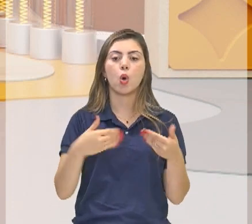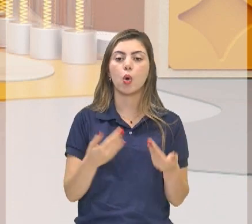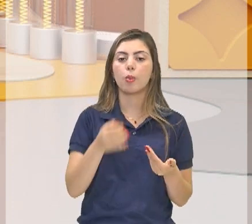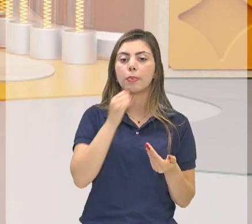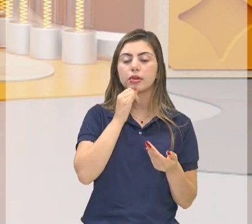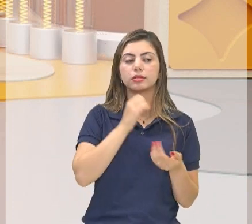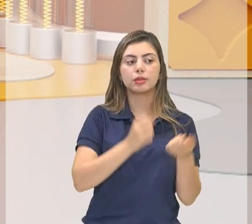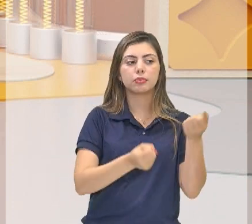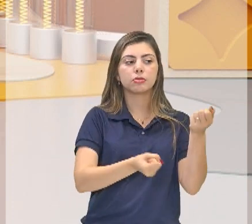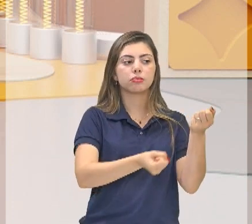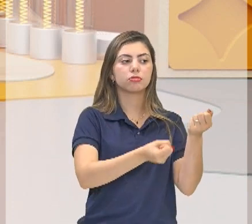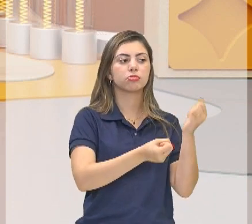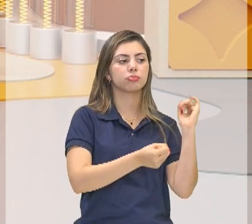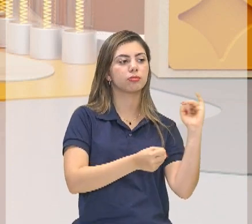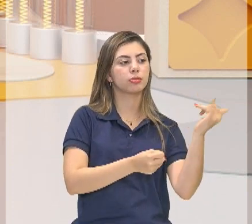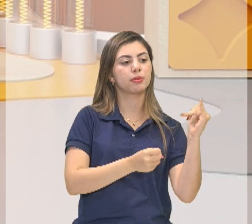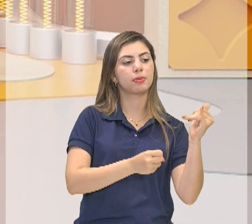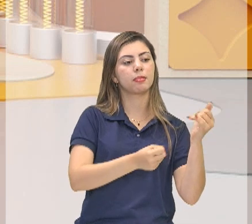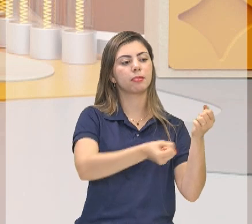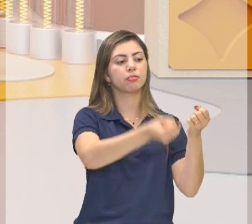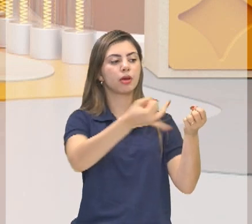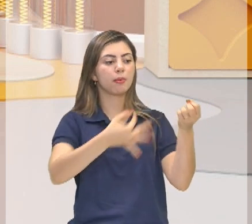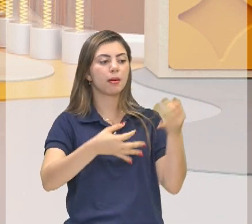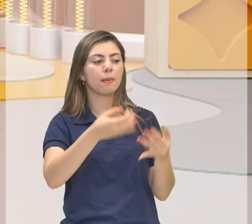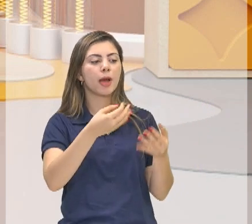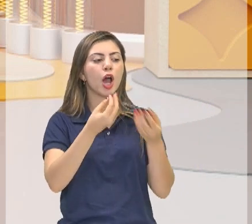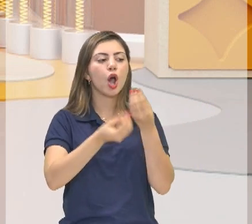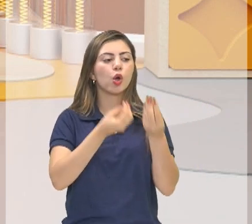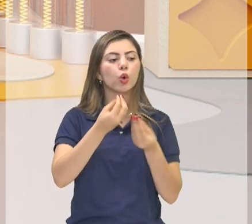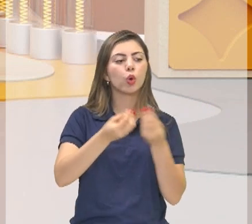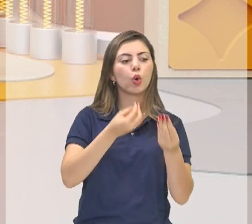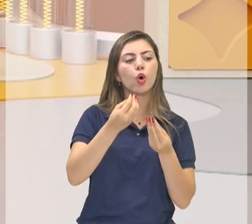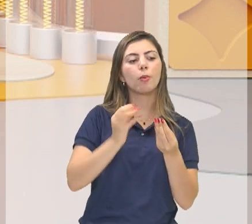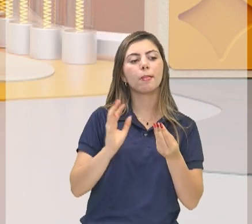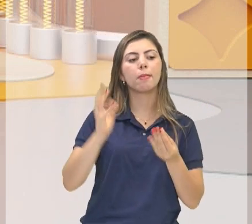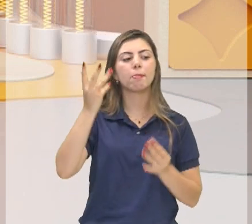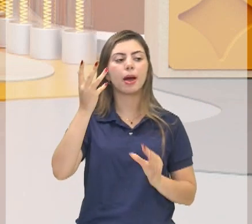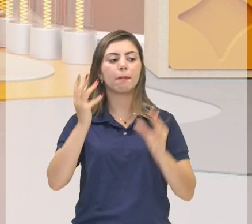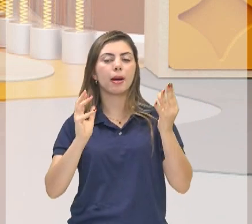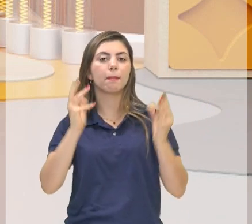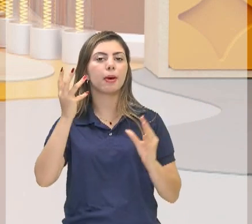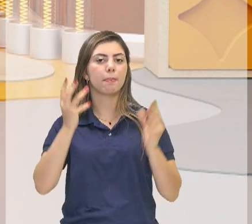relatos feitos após os eventos em questão.